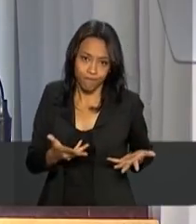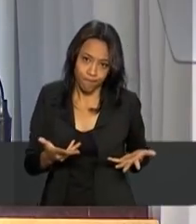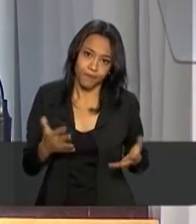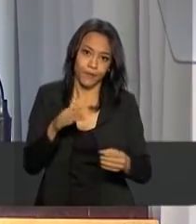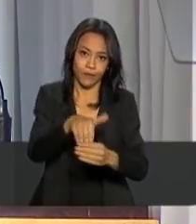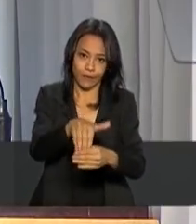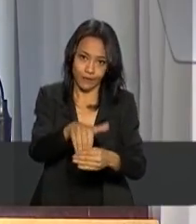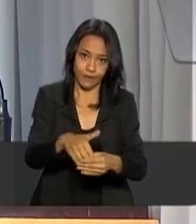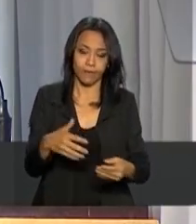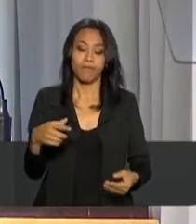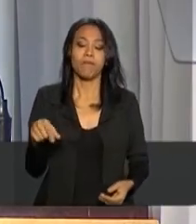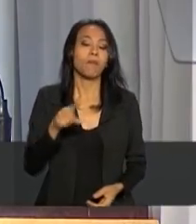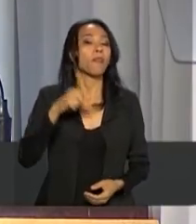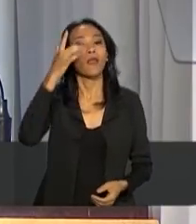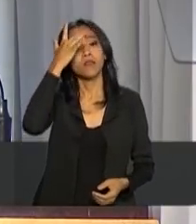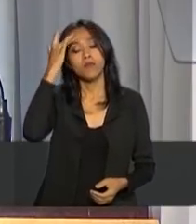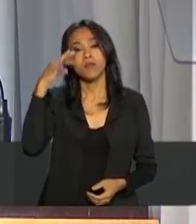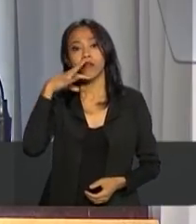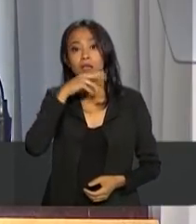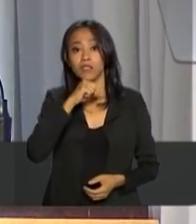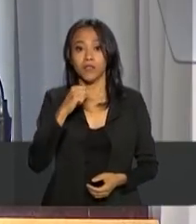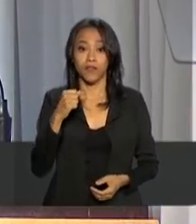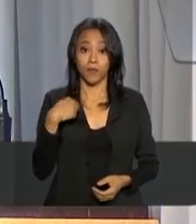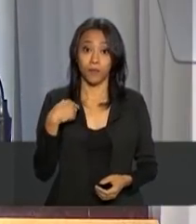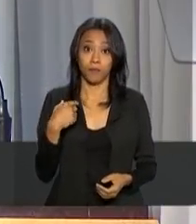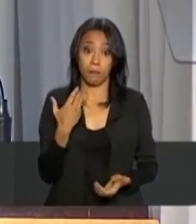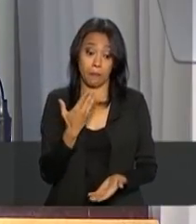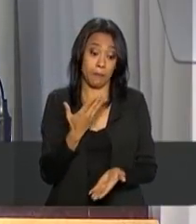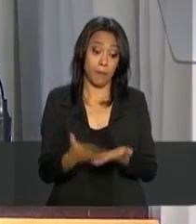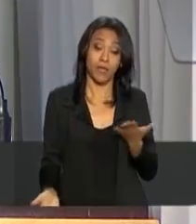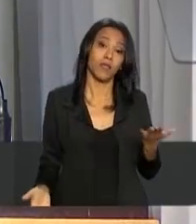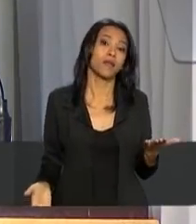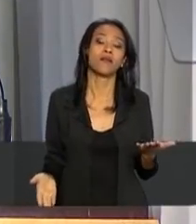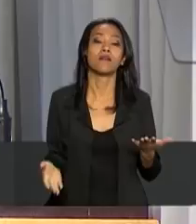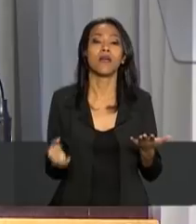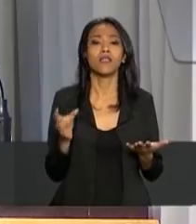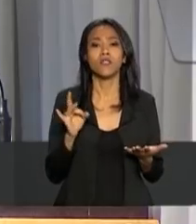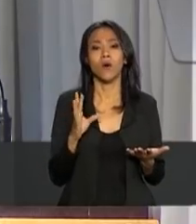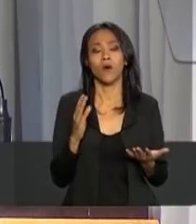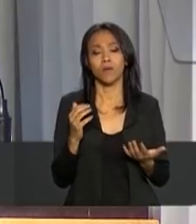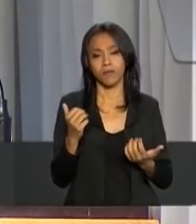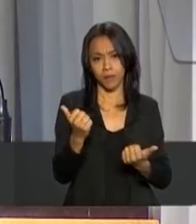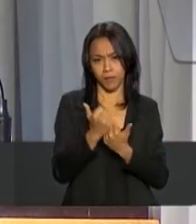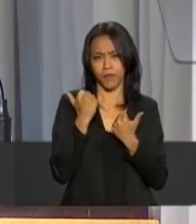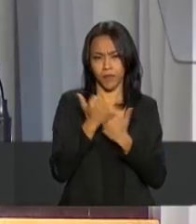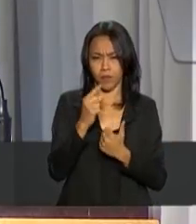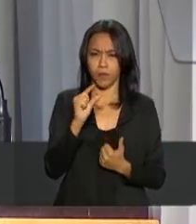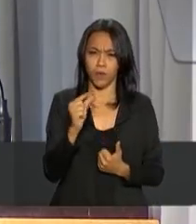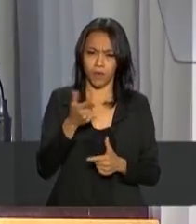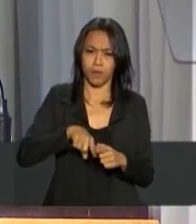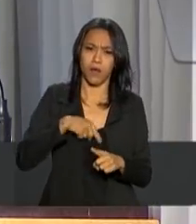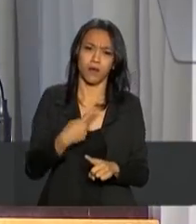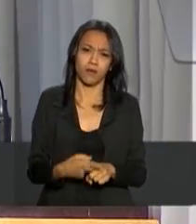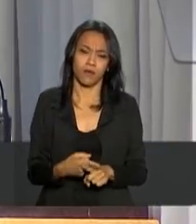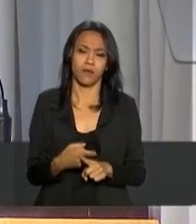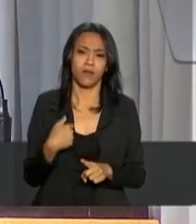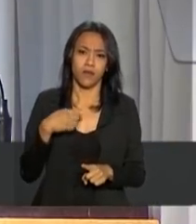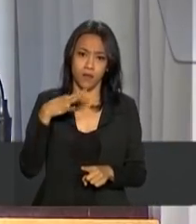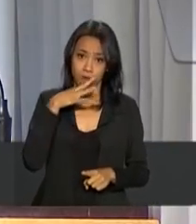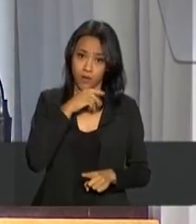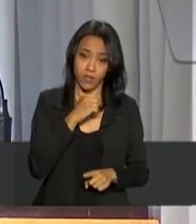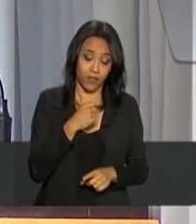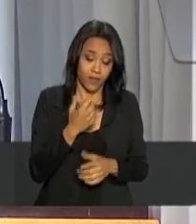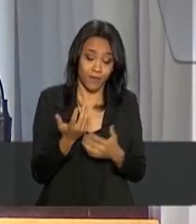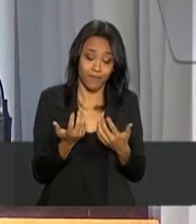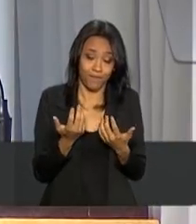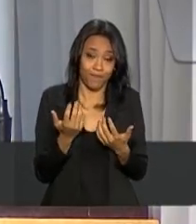As pessoas acham que não podem perder privilégio, e não perde. Basta, evidentemente, colaborar um pouco mais. E eu acho que ela é inevitável. Por